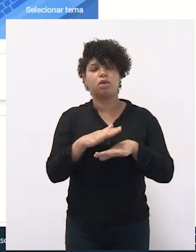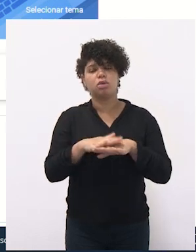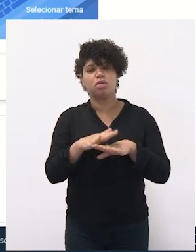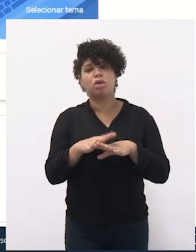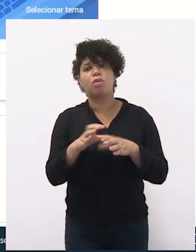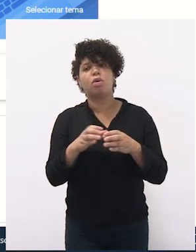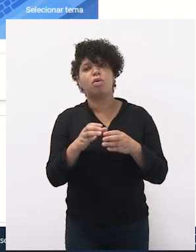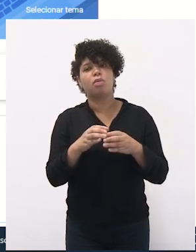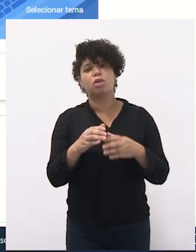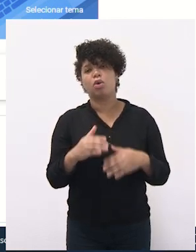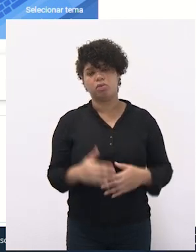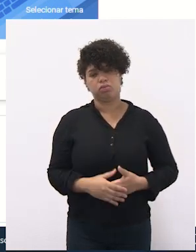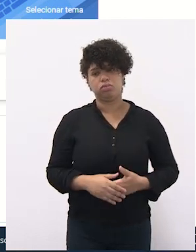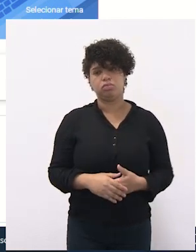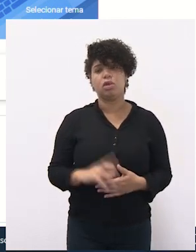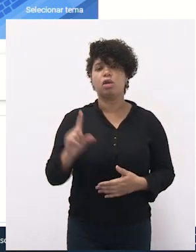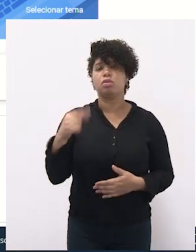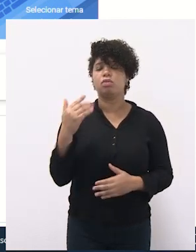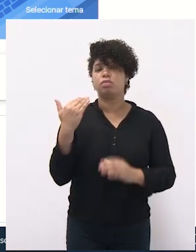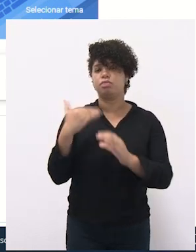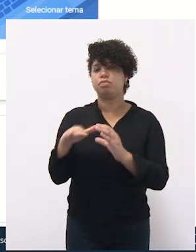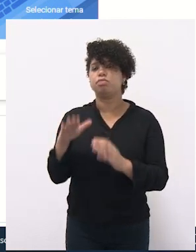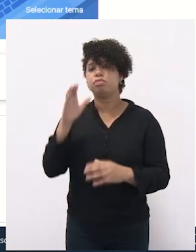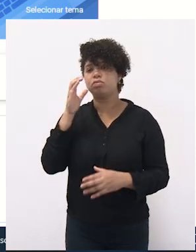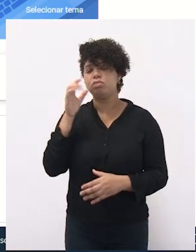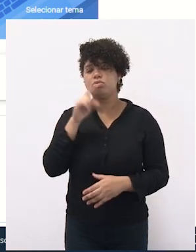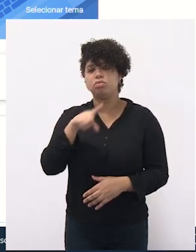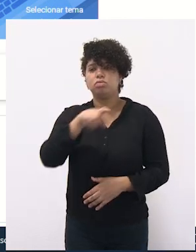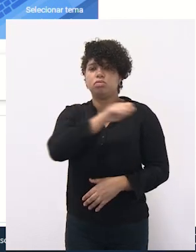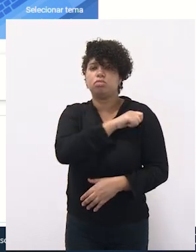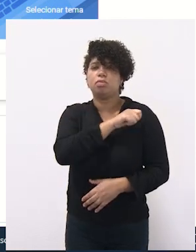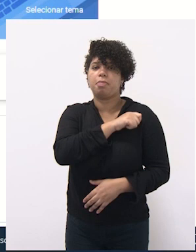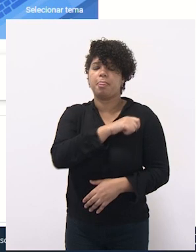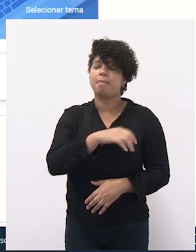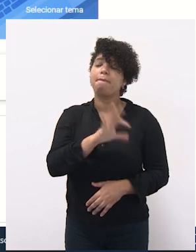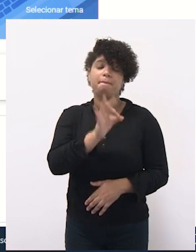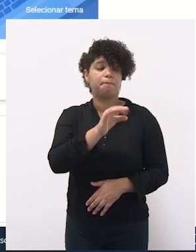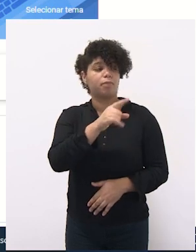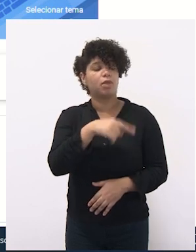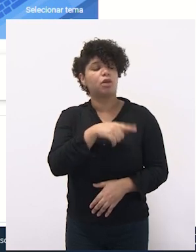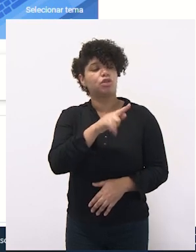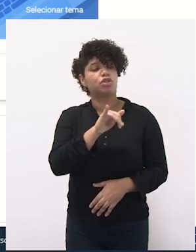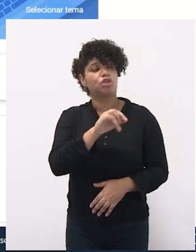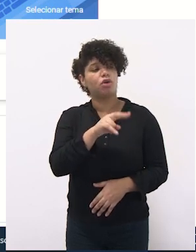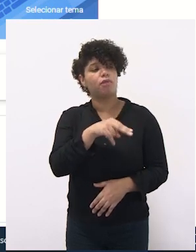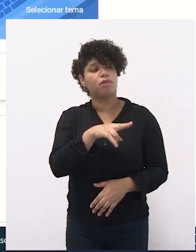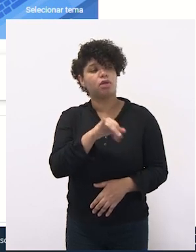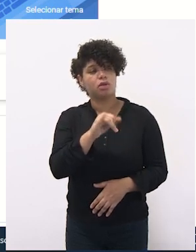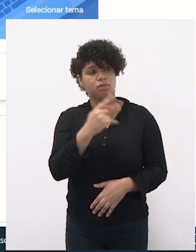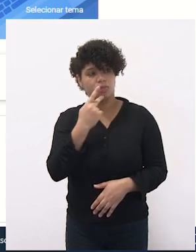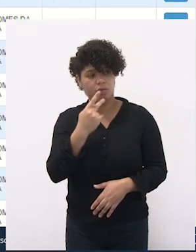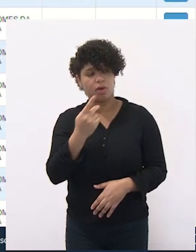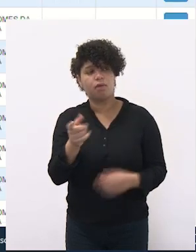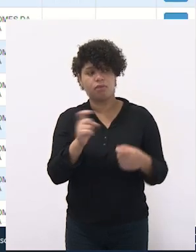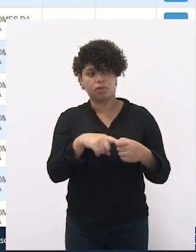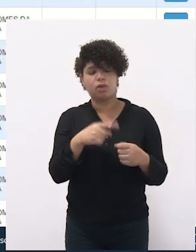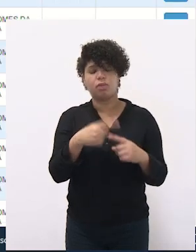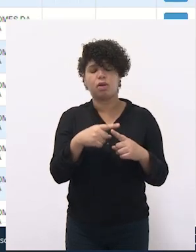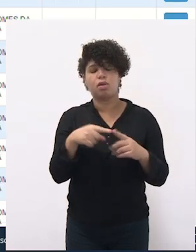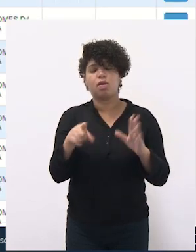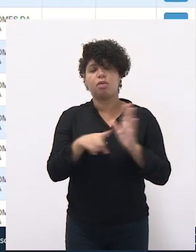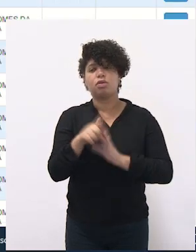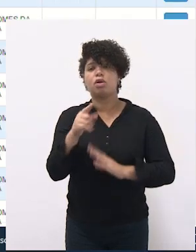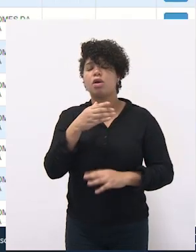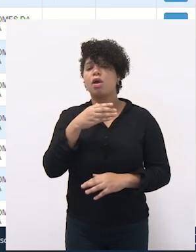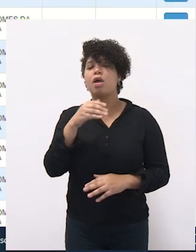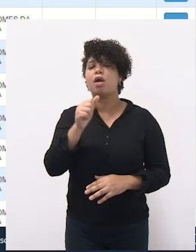processo manual e depois envio esse código para os alunos. Ô Giovanni, já que você está voltando naquela tela, já vou aproveitar que a pergunta do